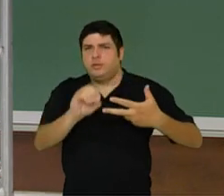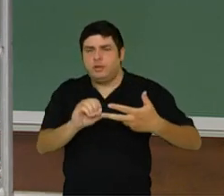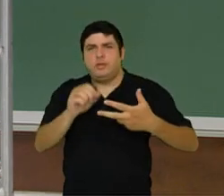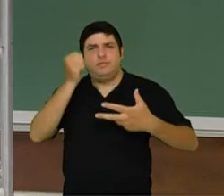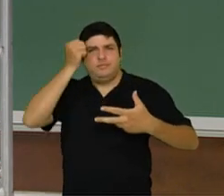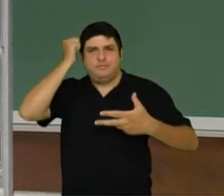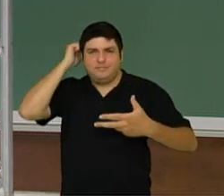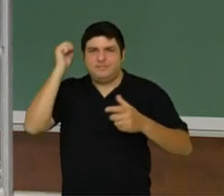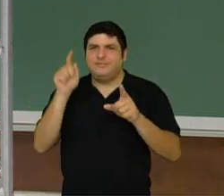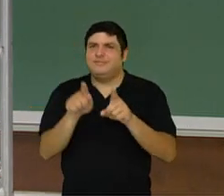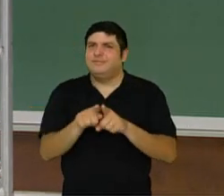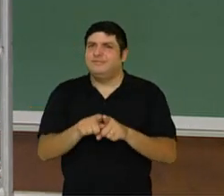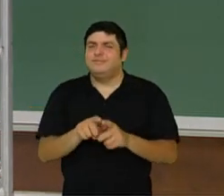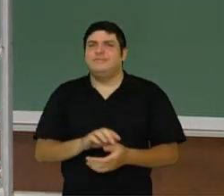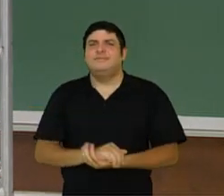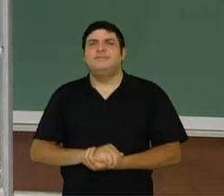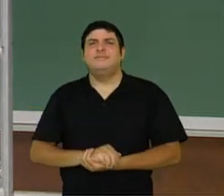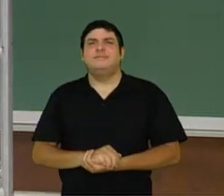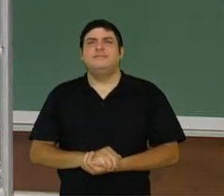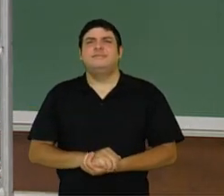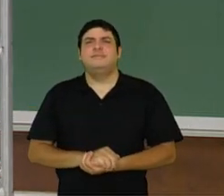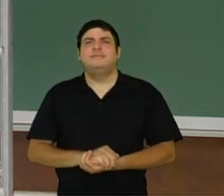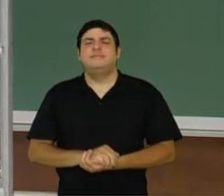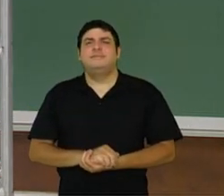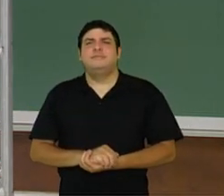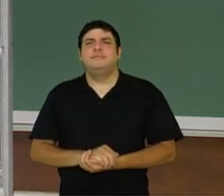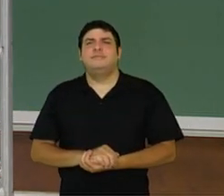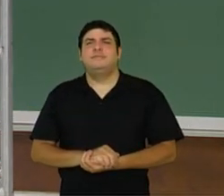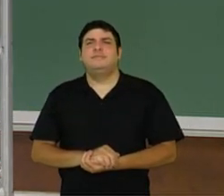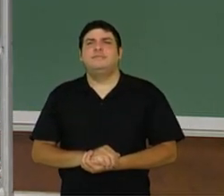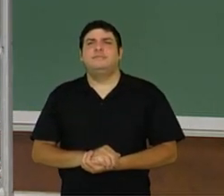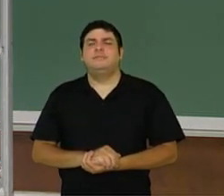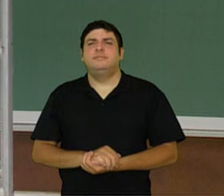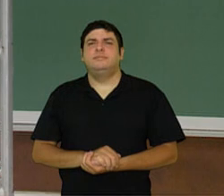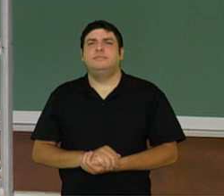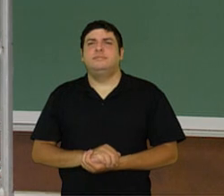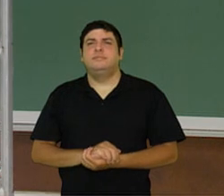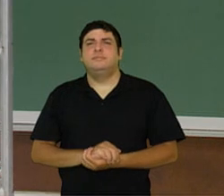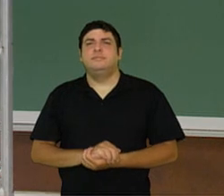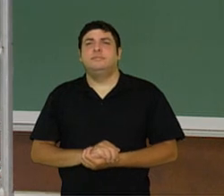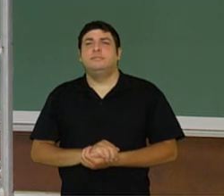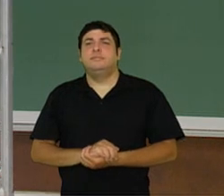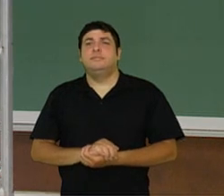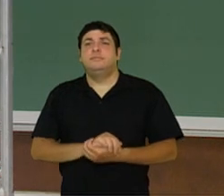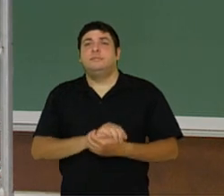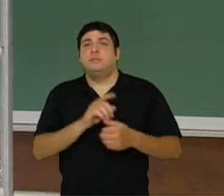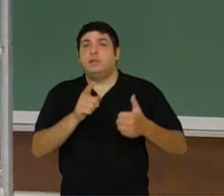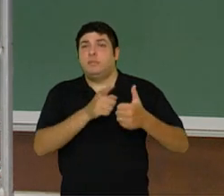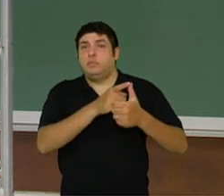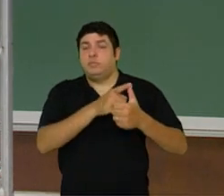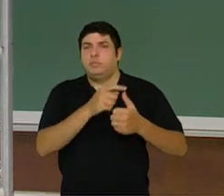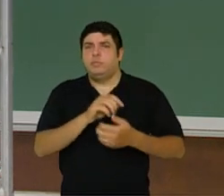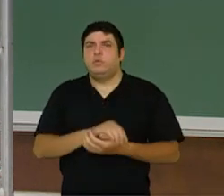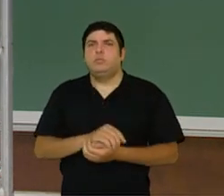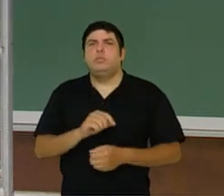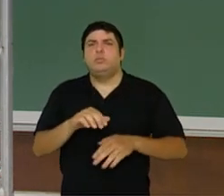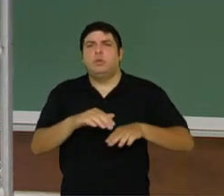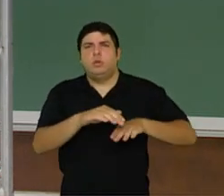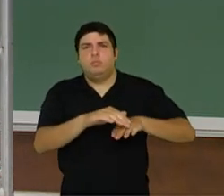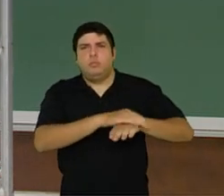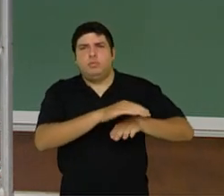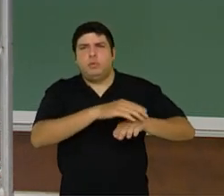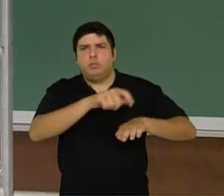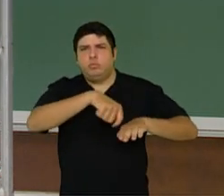vestibulares. Vamos lá? A primeira aqui, né? É uma propaganda de um sapato específico